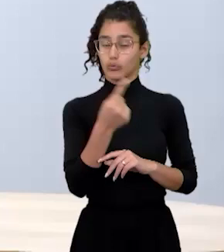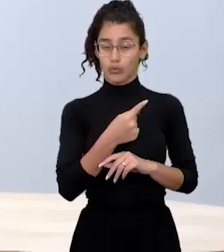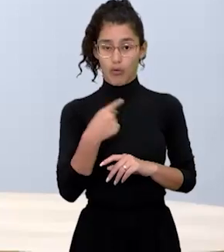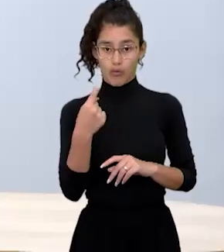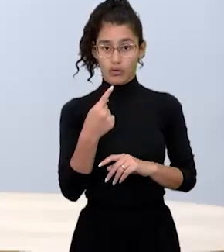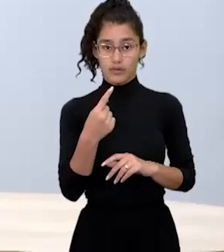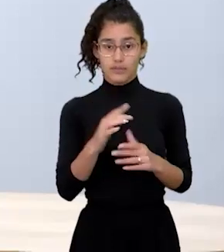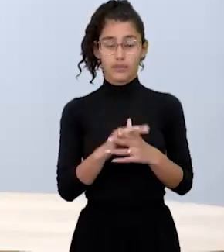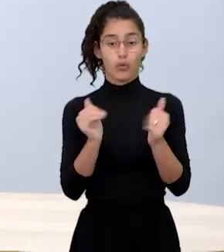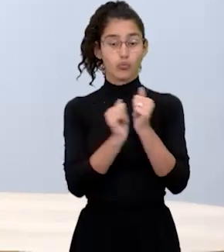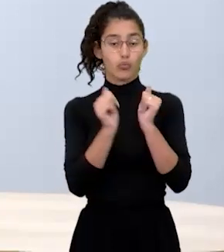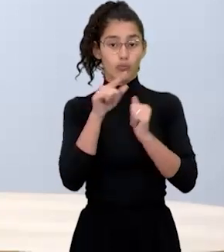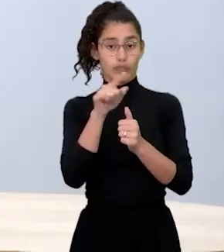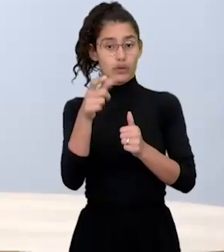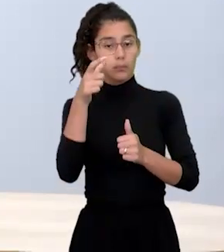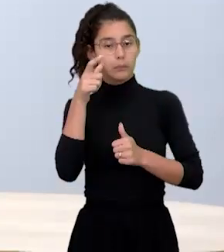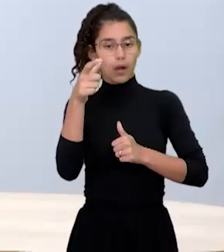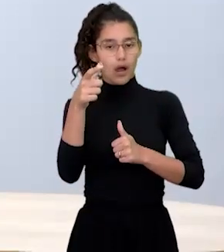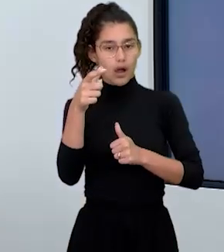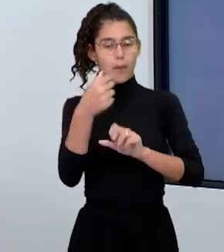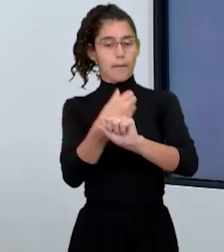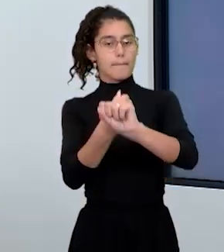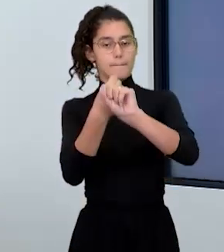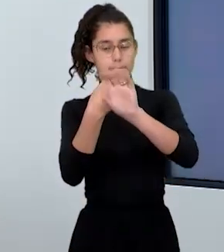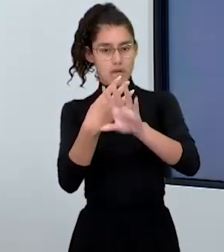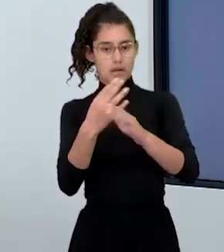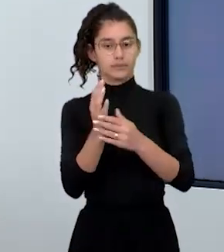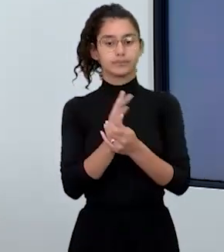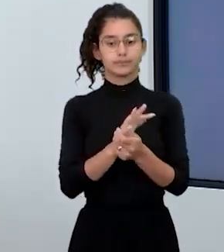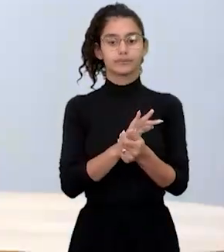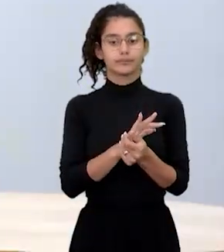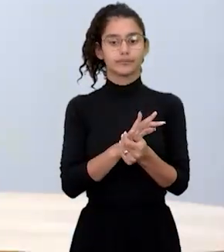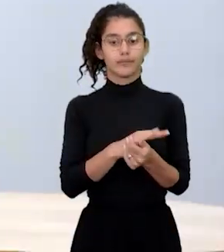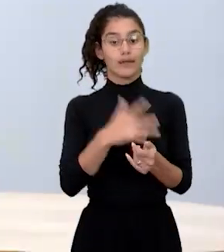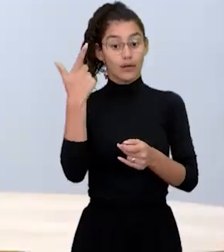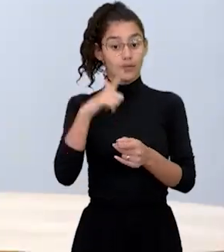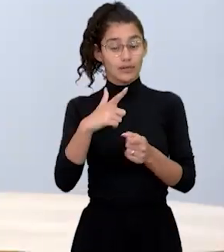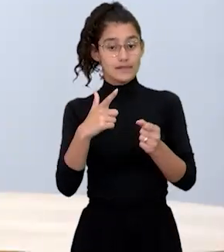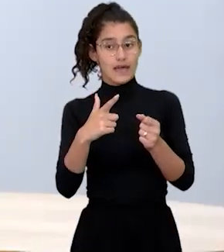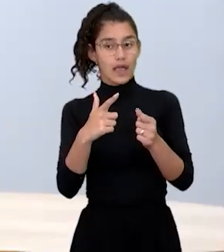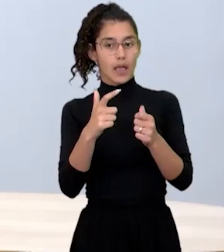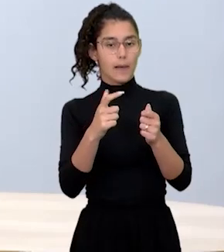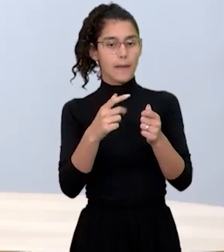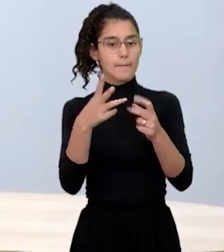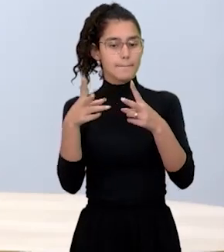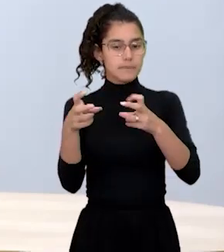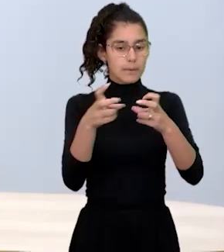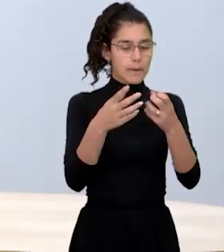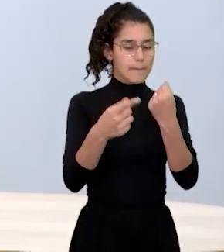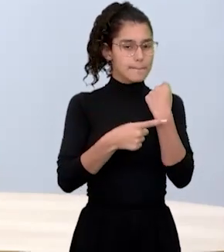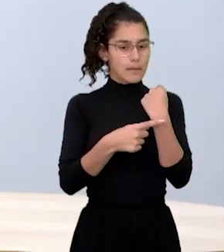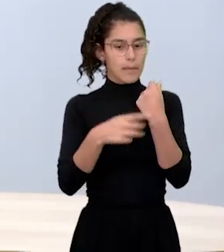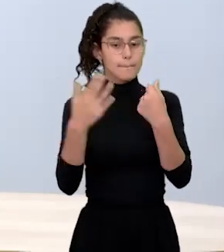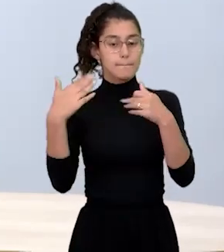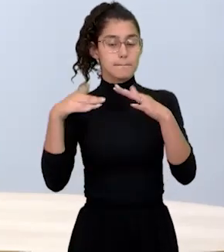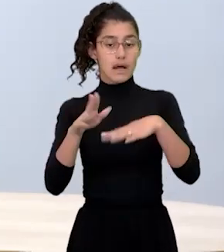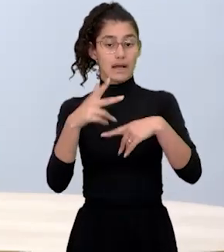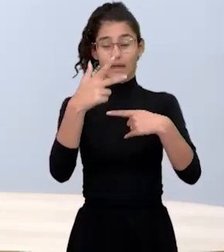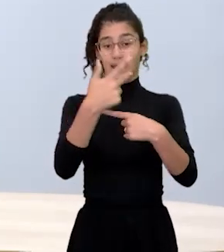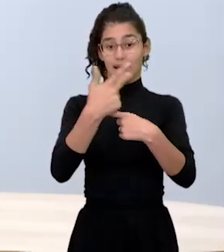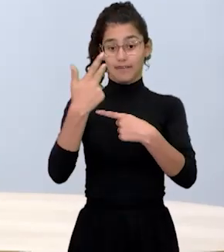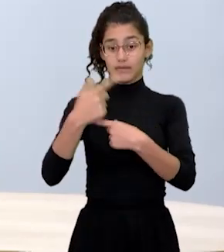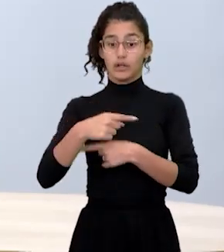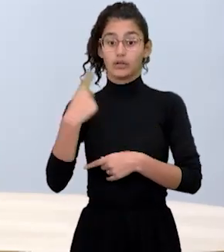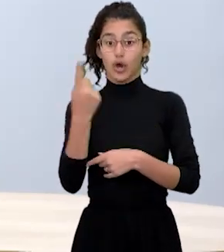com vocês ao vivo, né? A gente parece que consegue controlar até mais. Porque embora seja gravado aqui, a